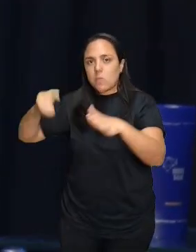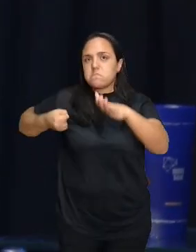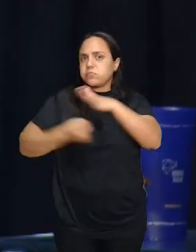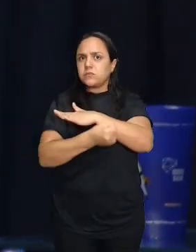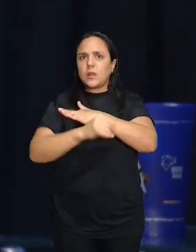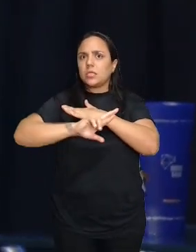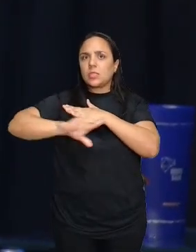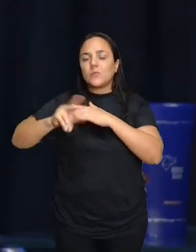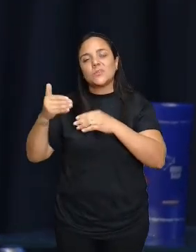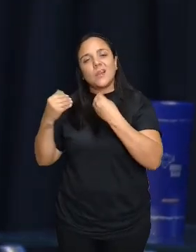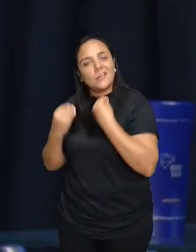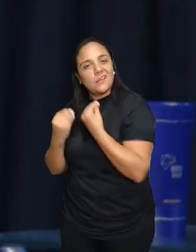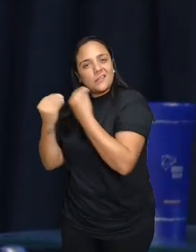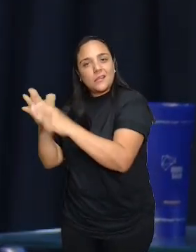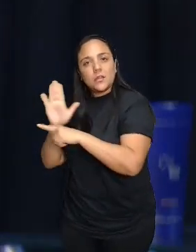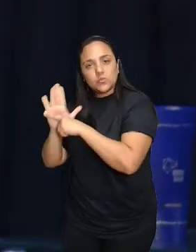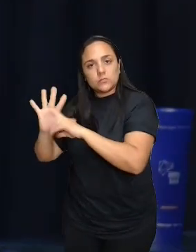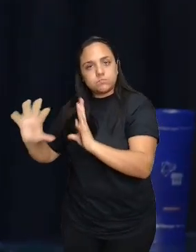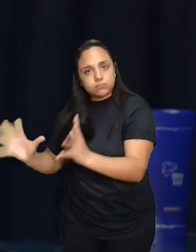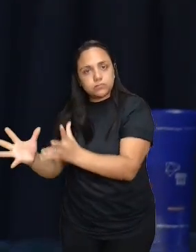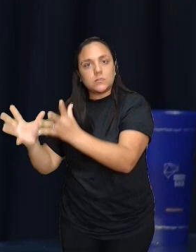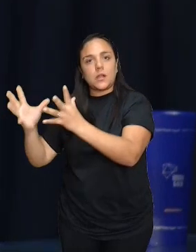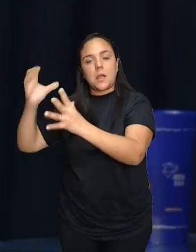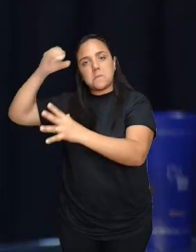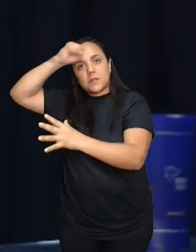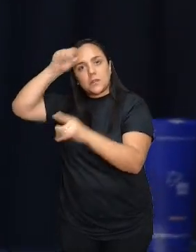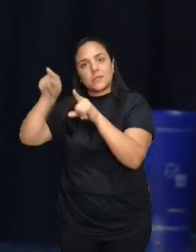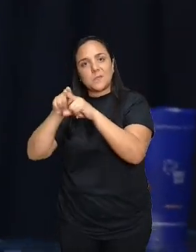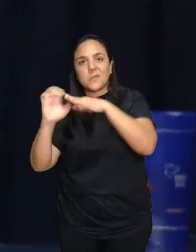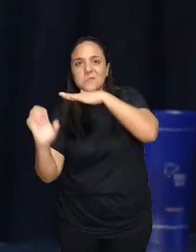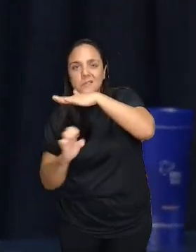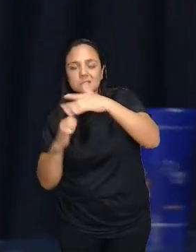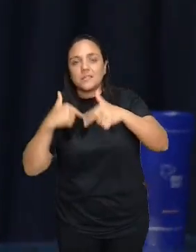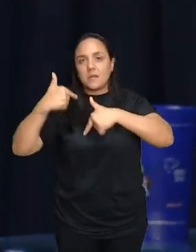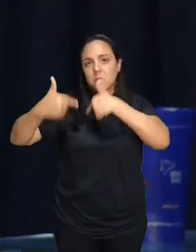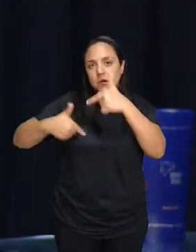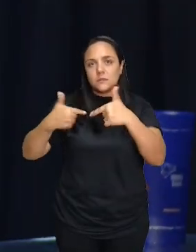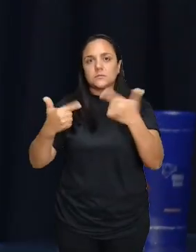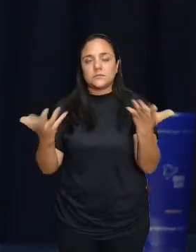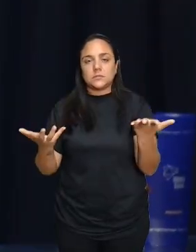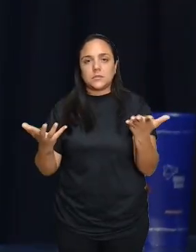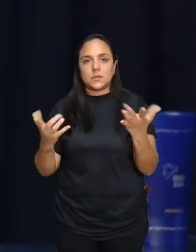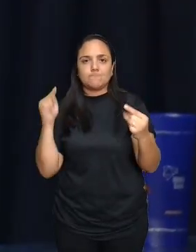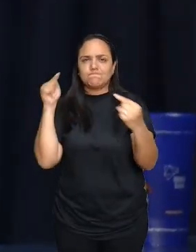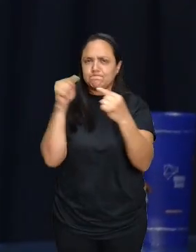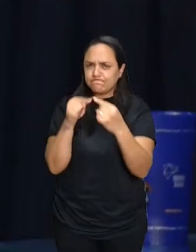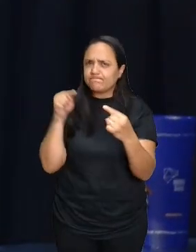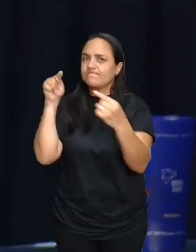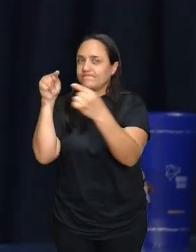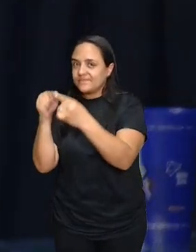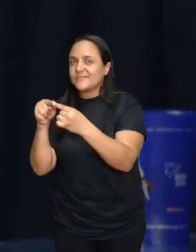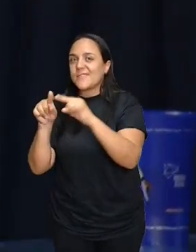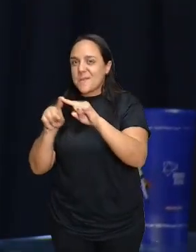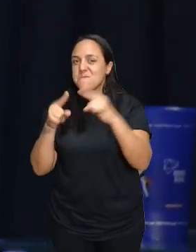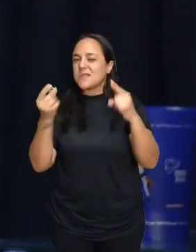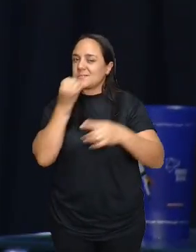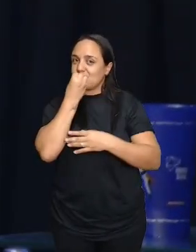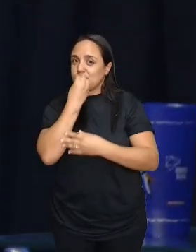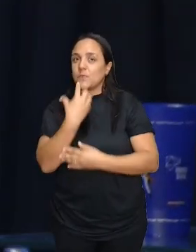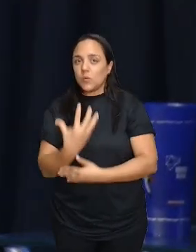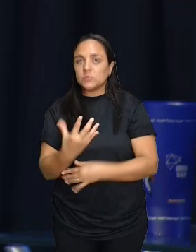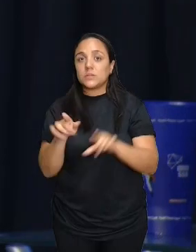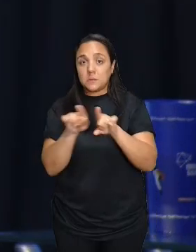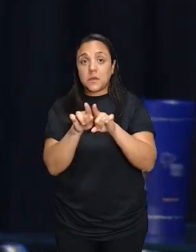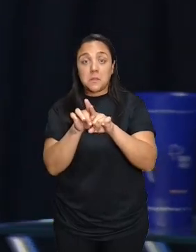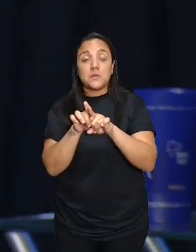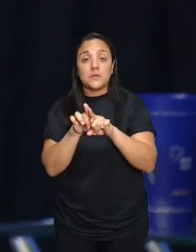também para o empreendedorismo. Então, tem sido uma jornada desafiadora, mas muito bacana também, que